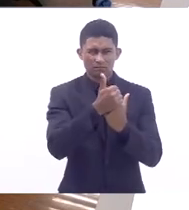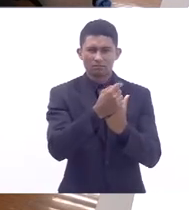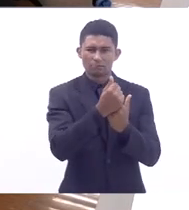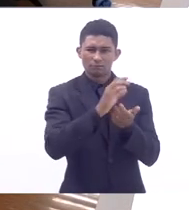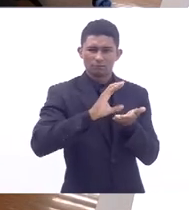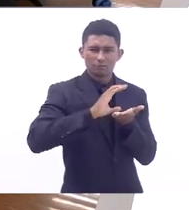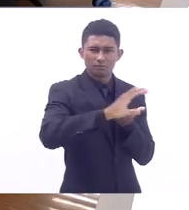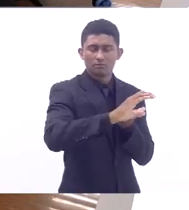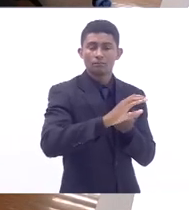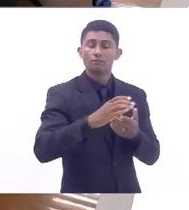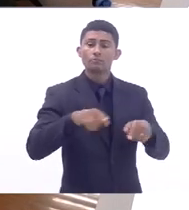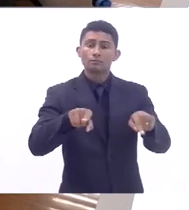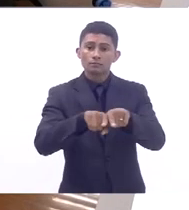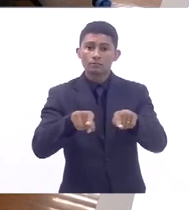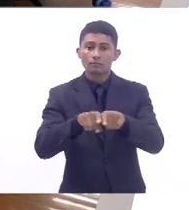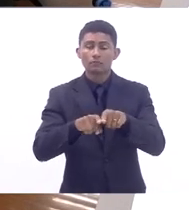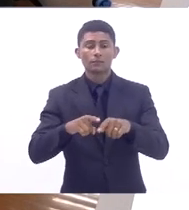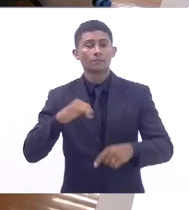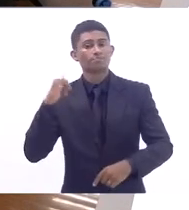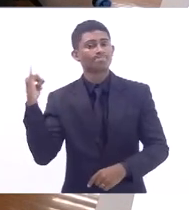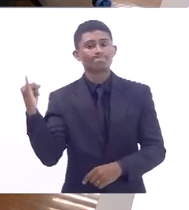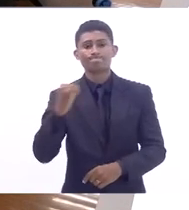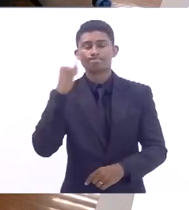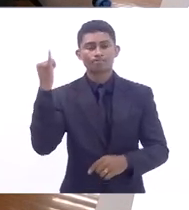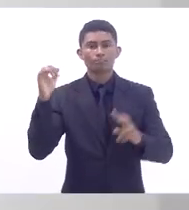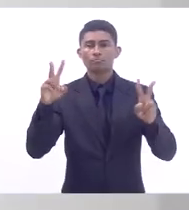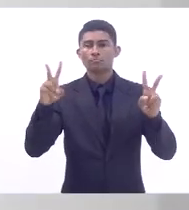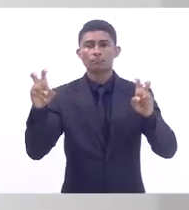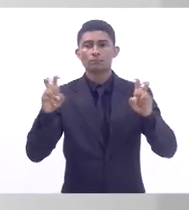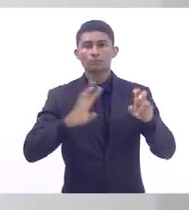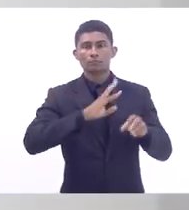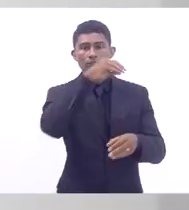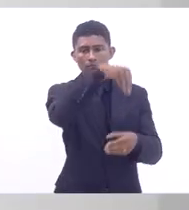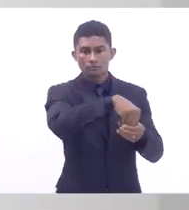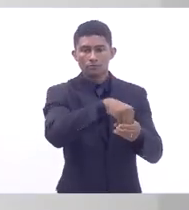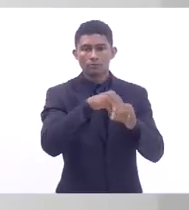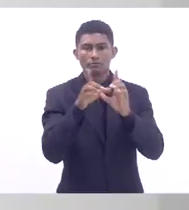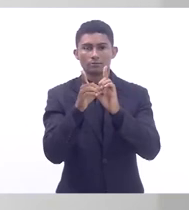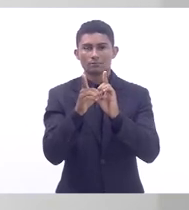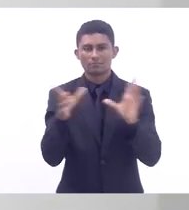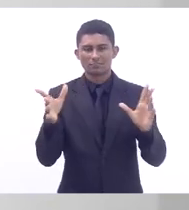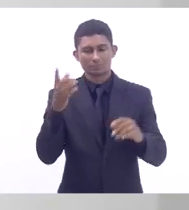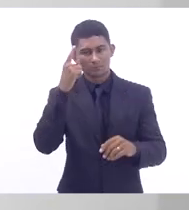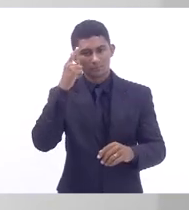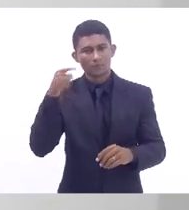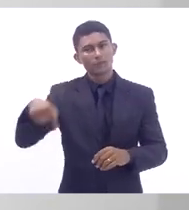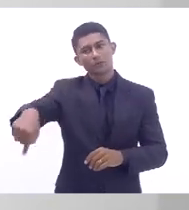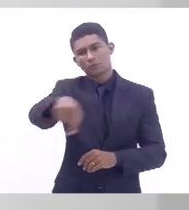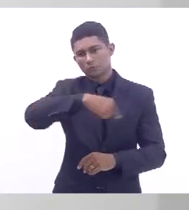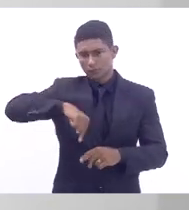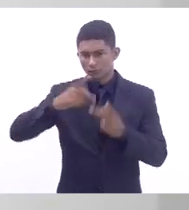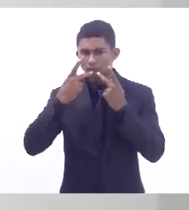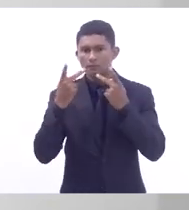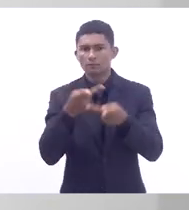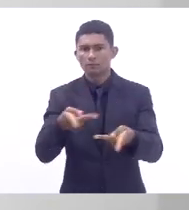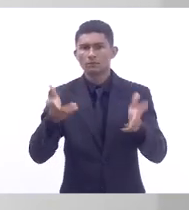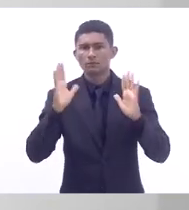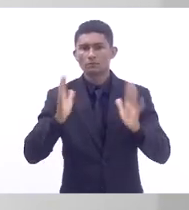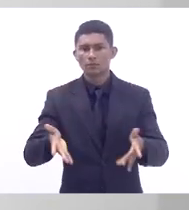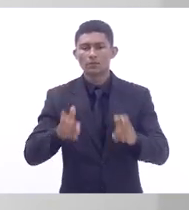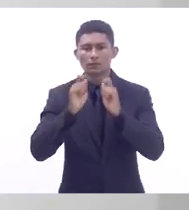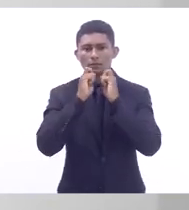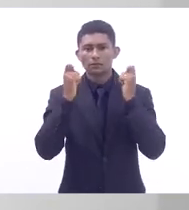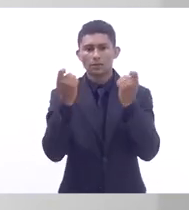também consideramos muito importante a discussão da Democracia interna e tanto que falamos sobre isso aqui seja com Associação de